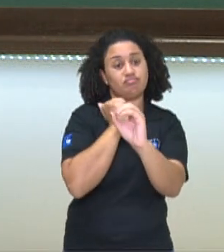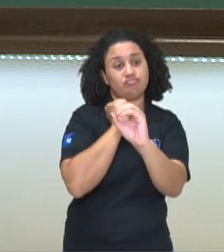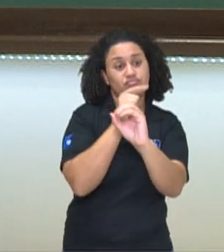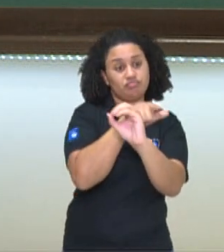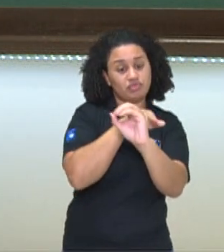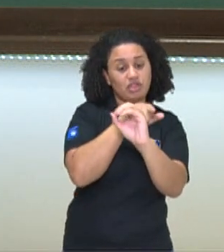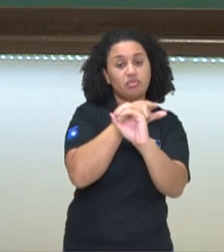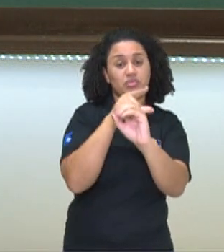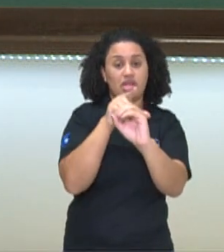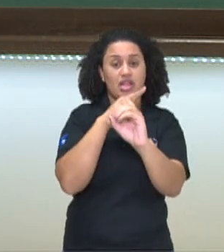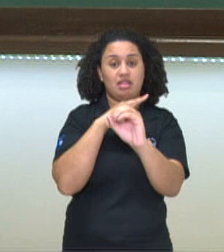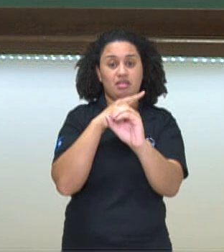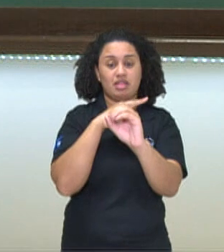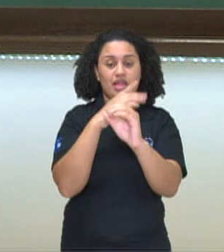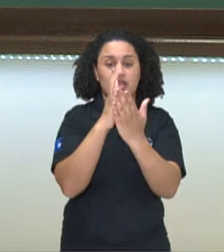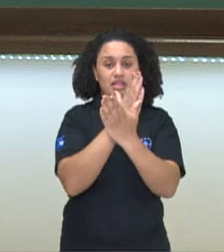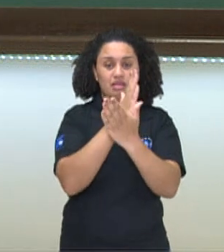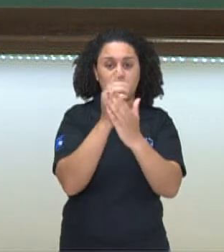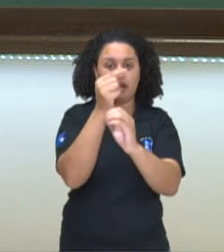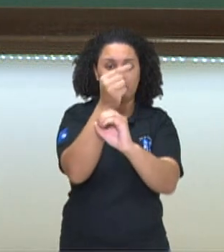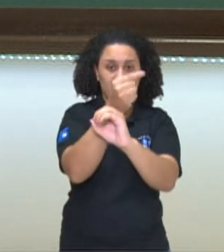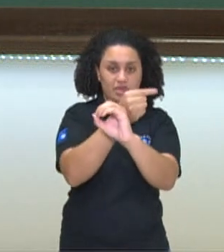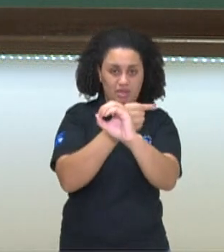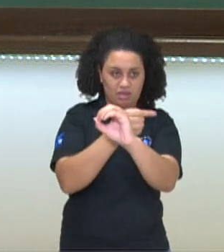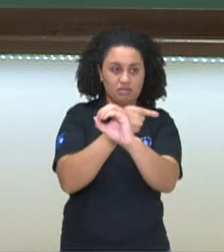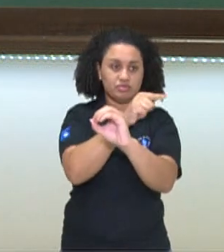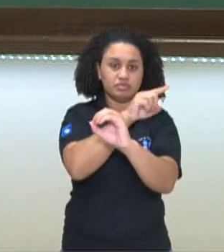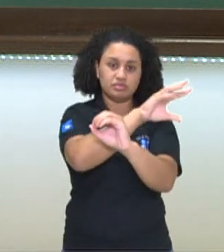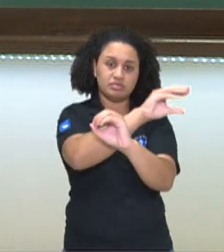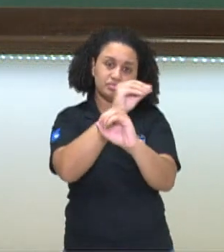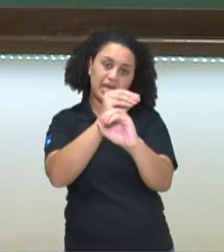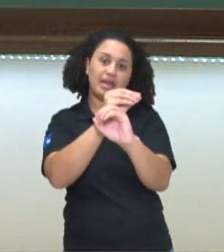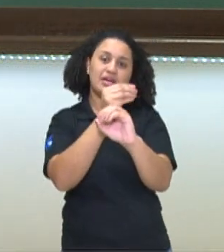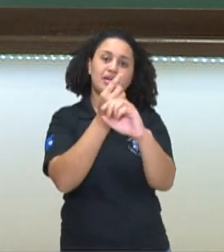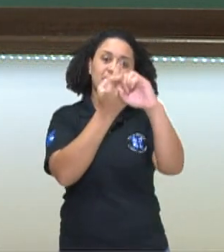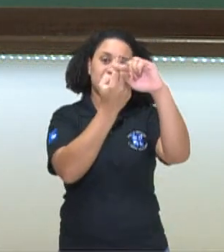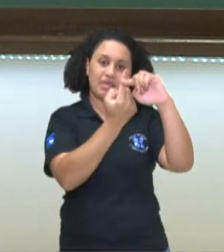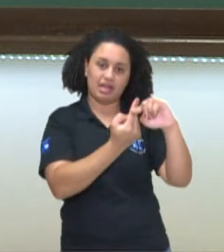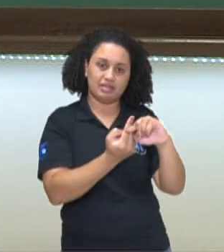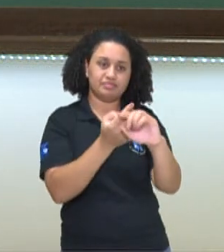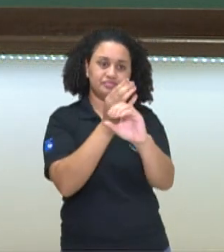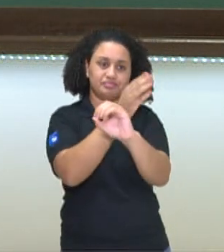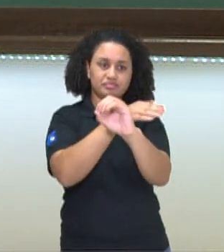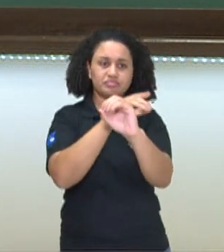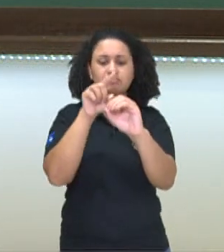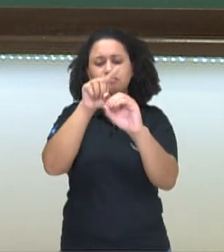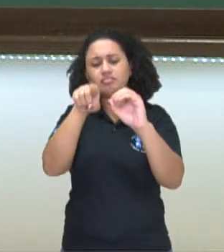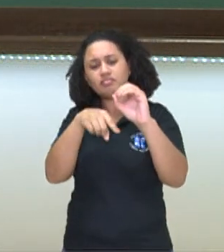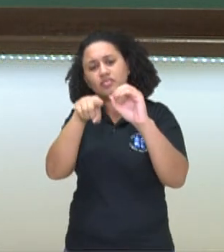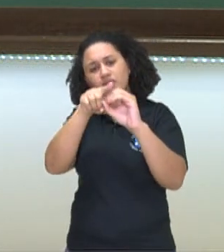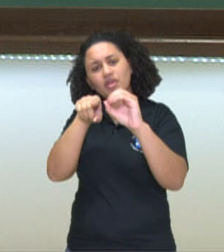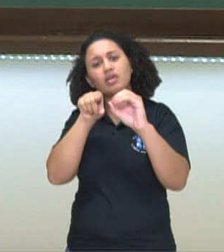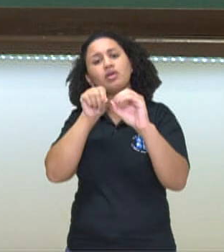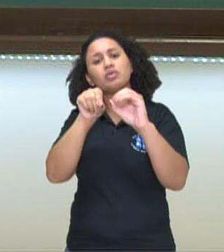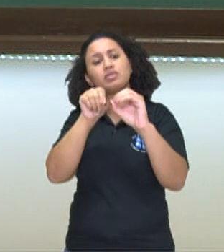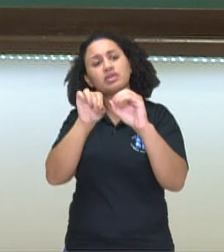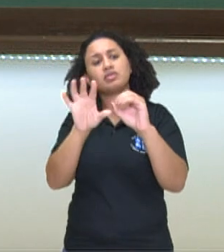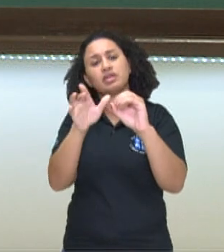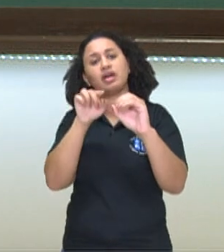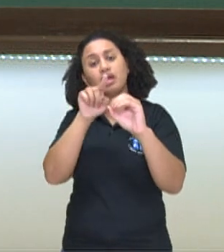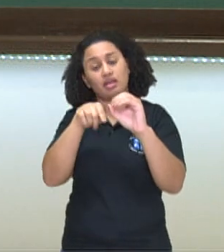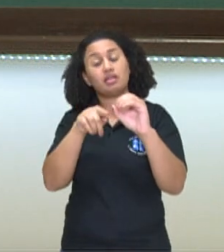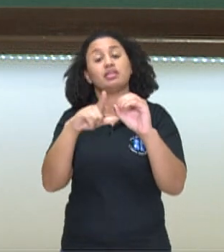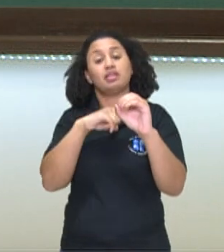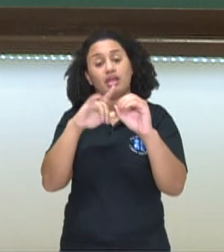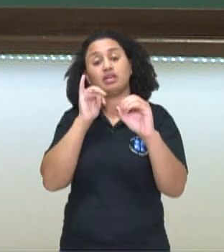essa região polarizada aqui vai ser neutralizada. Mas e essa região aqui? Continua eletricamente